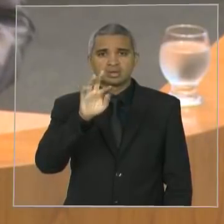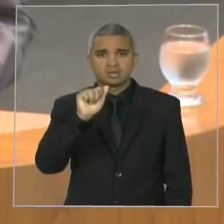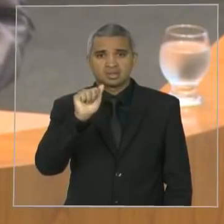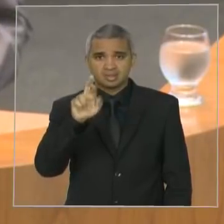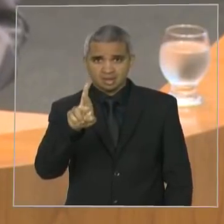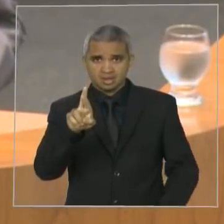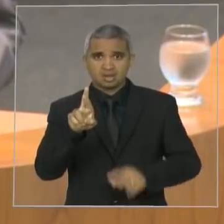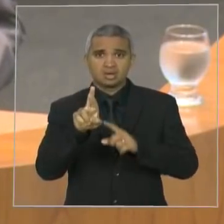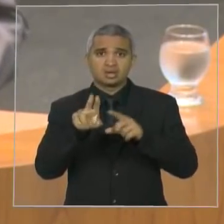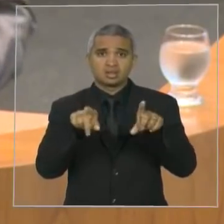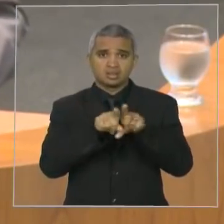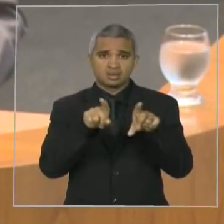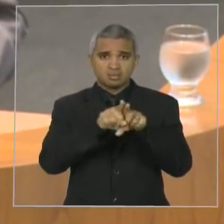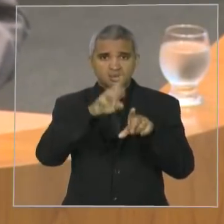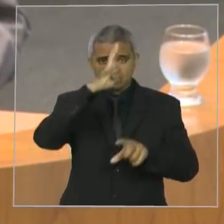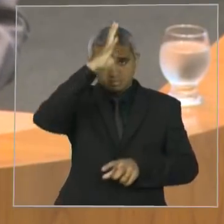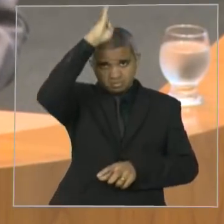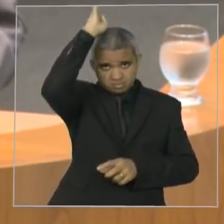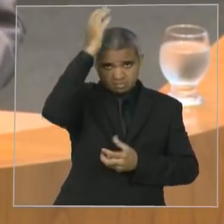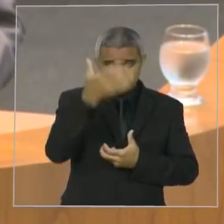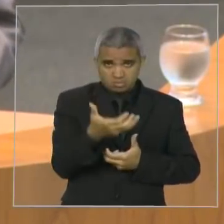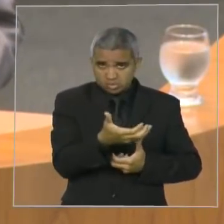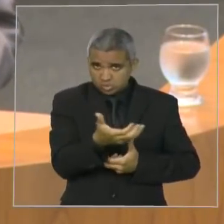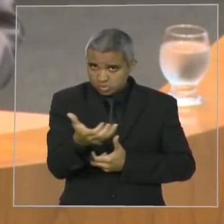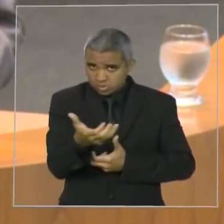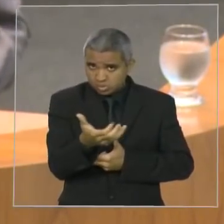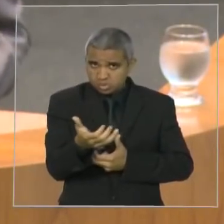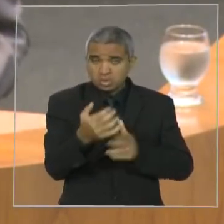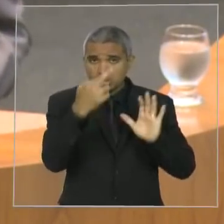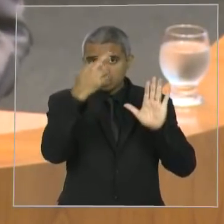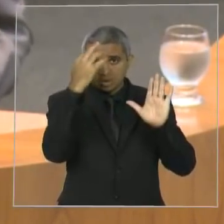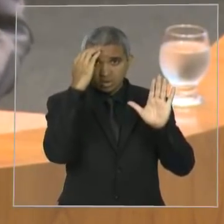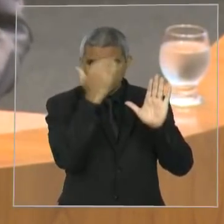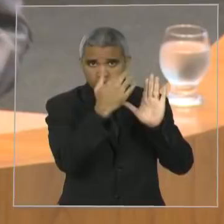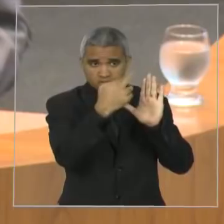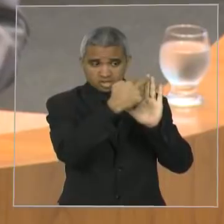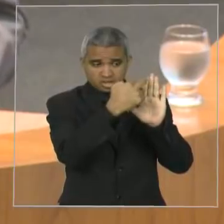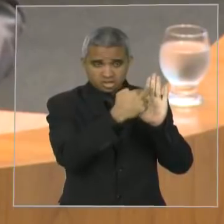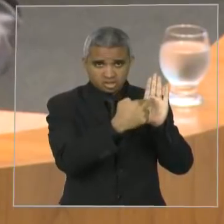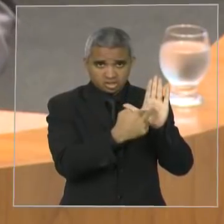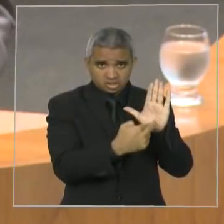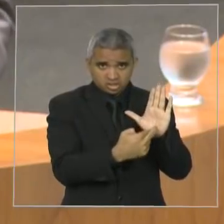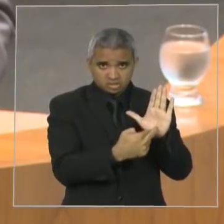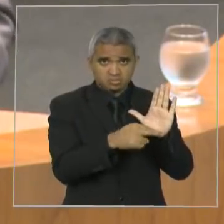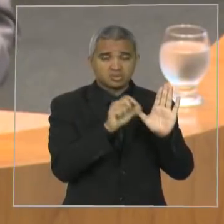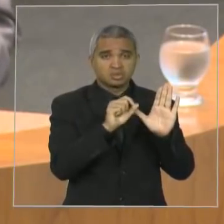o interventor fique sob a jurisdição militar e não a civil.